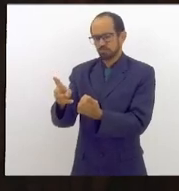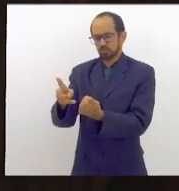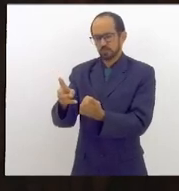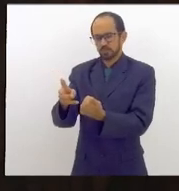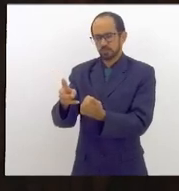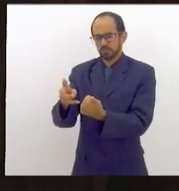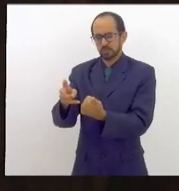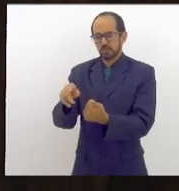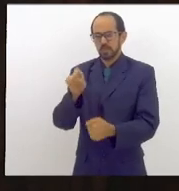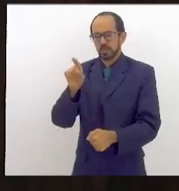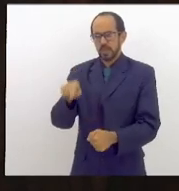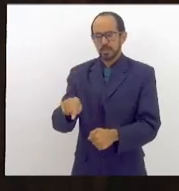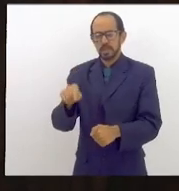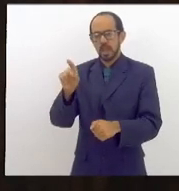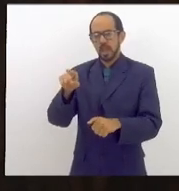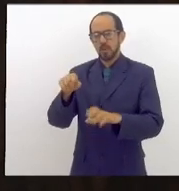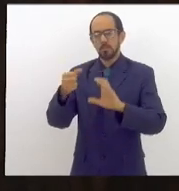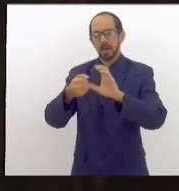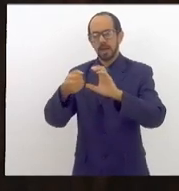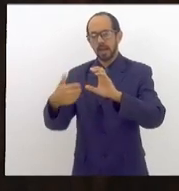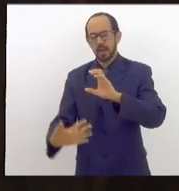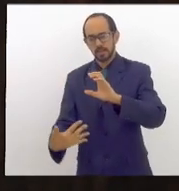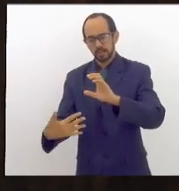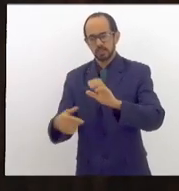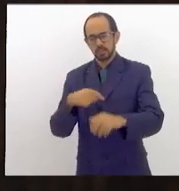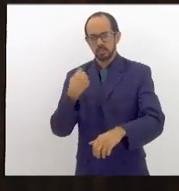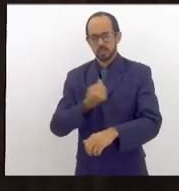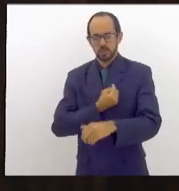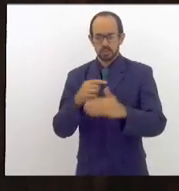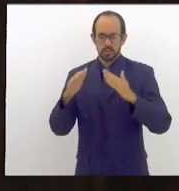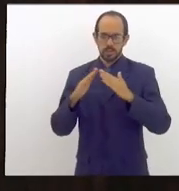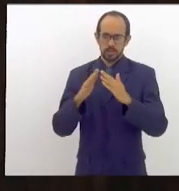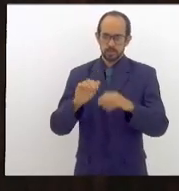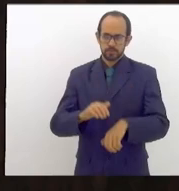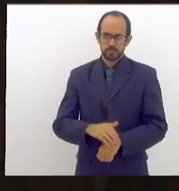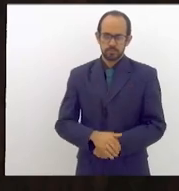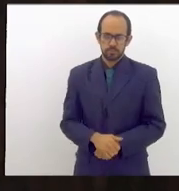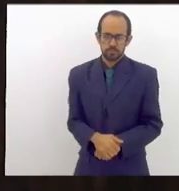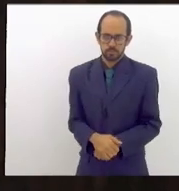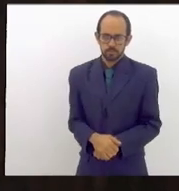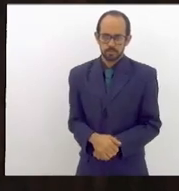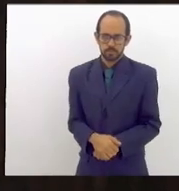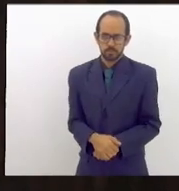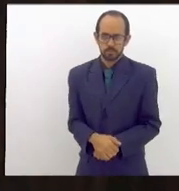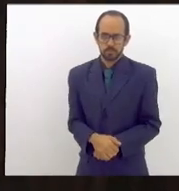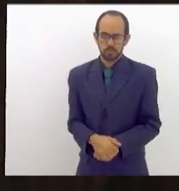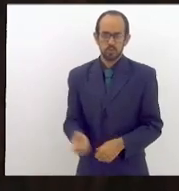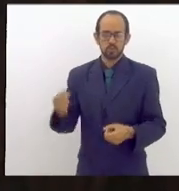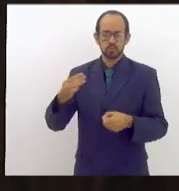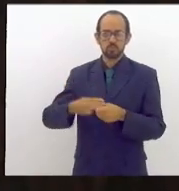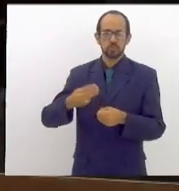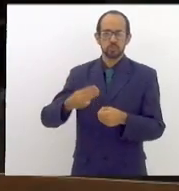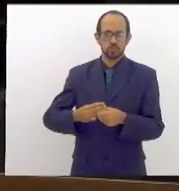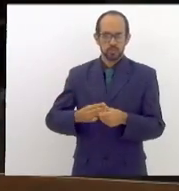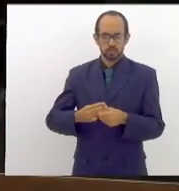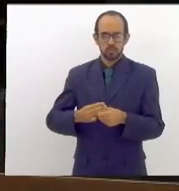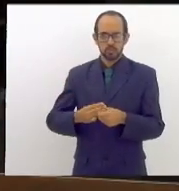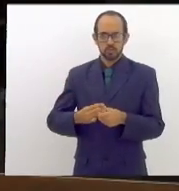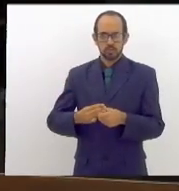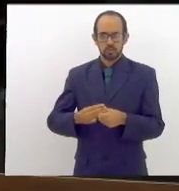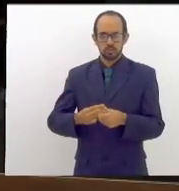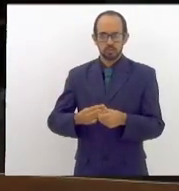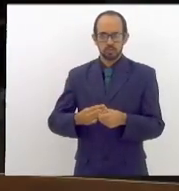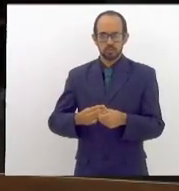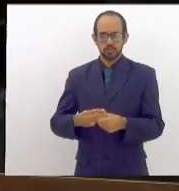e essa foi uma das características da nossa casa os municípios até mesmo Petrópolis